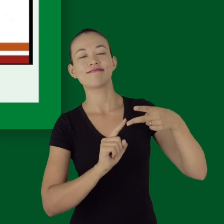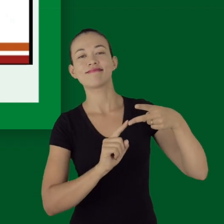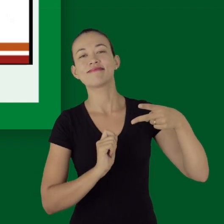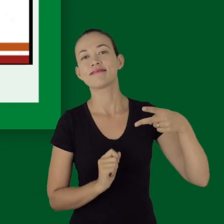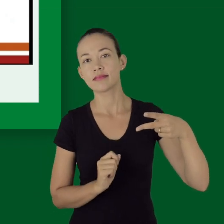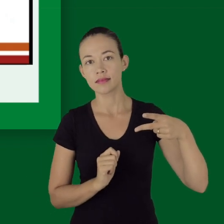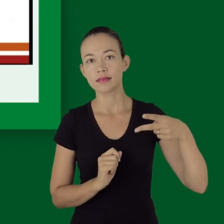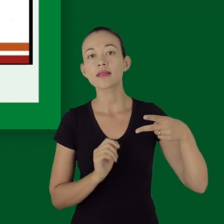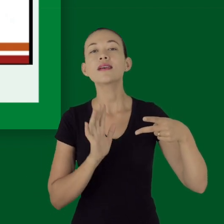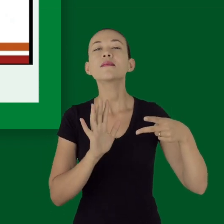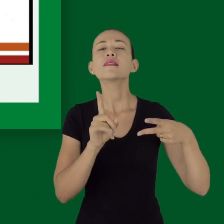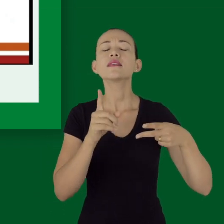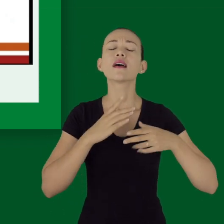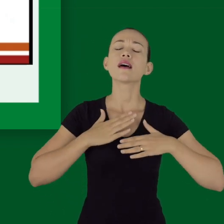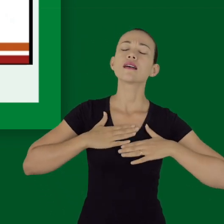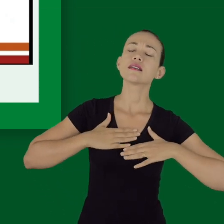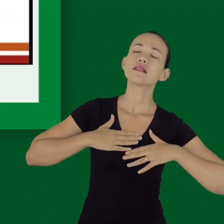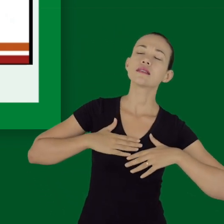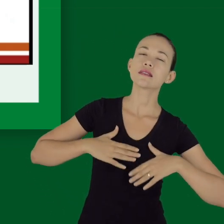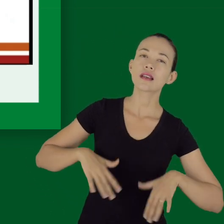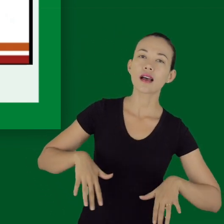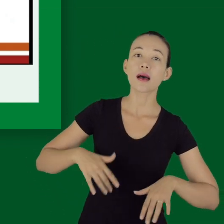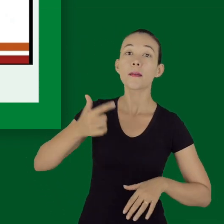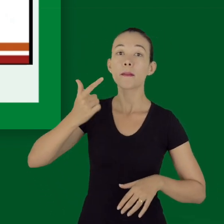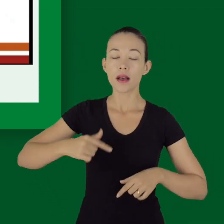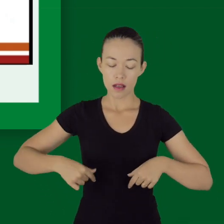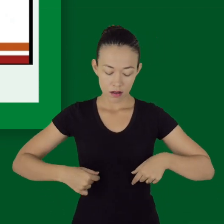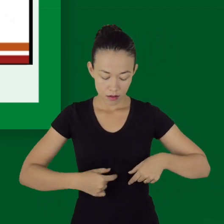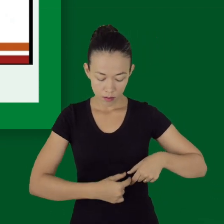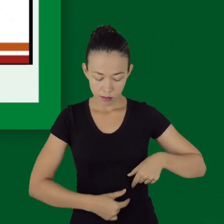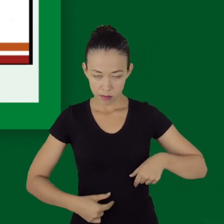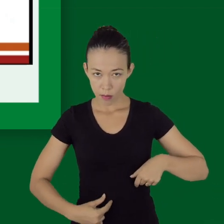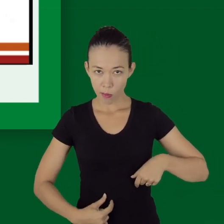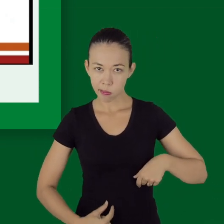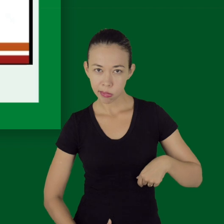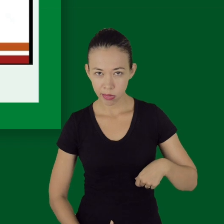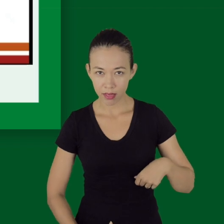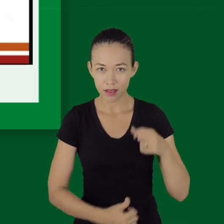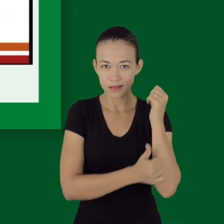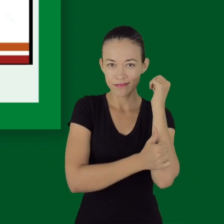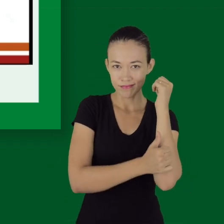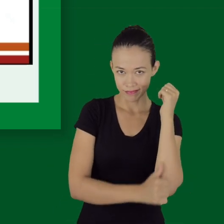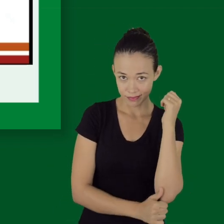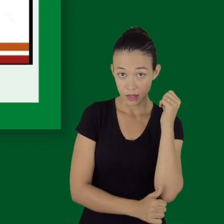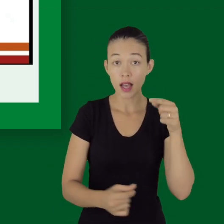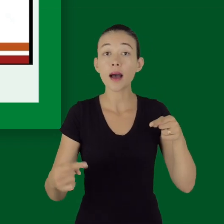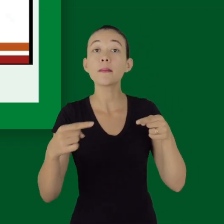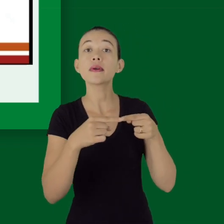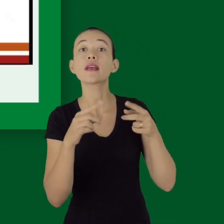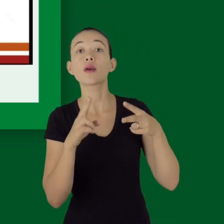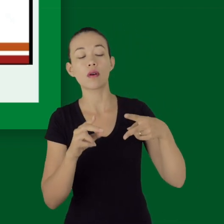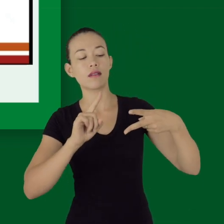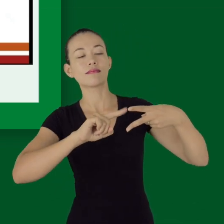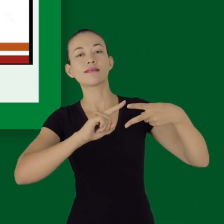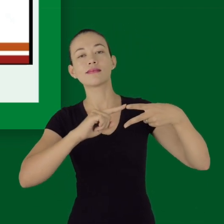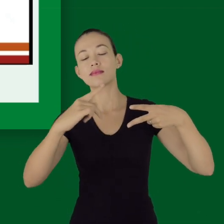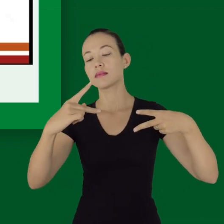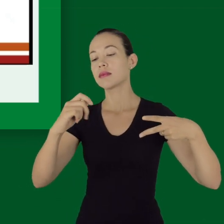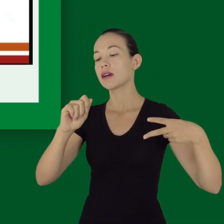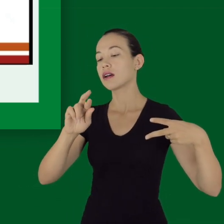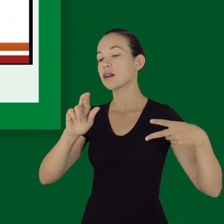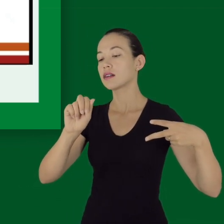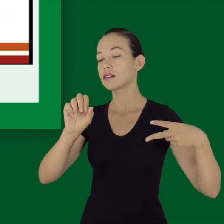do descanso é a resposta parasimpática. Descanso e respostas gastrointestinais, né? Porque eu tenho relaxamento do